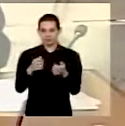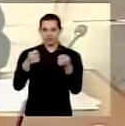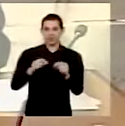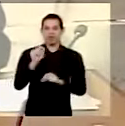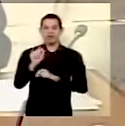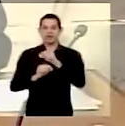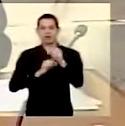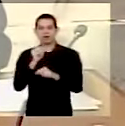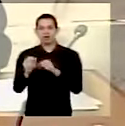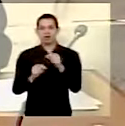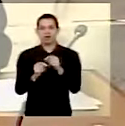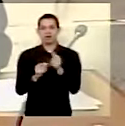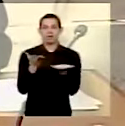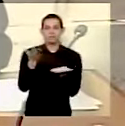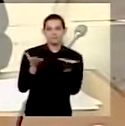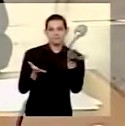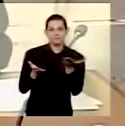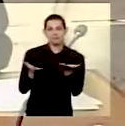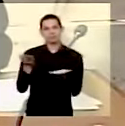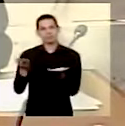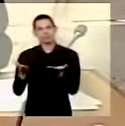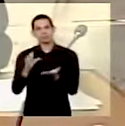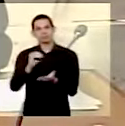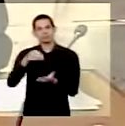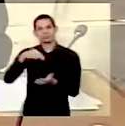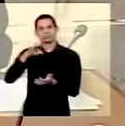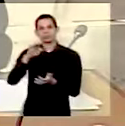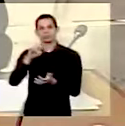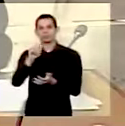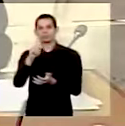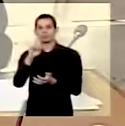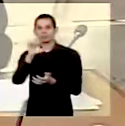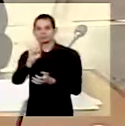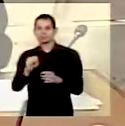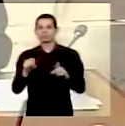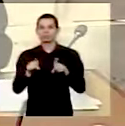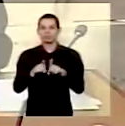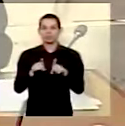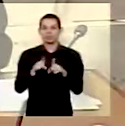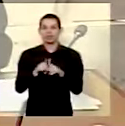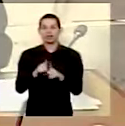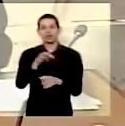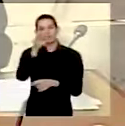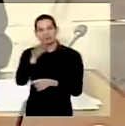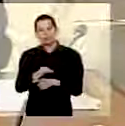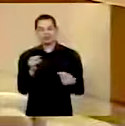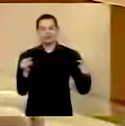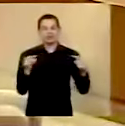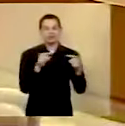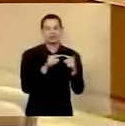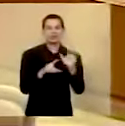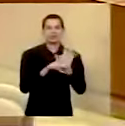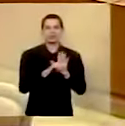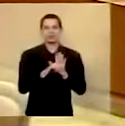valer o sistema de pesos e contrapesos e resguardar a Constituição e a correta aplicação das